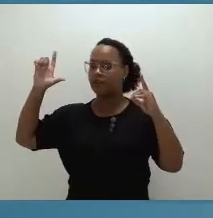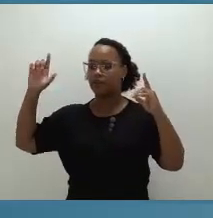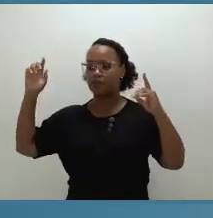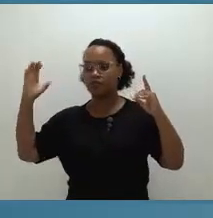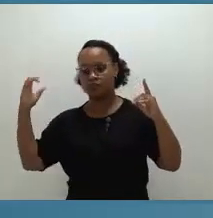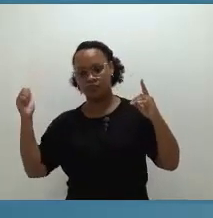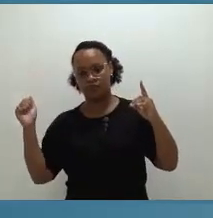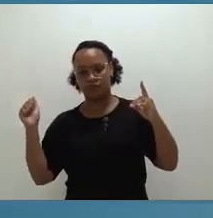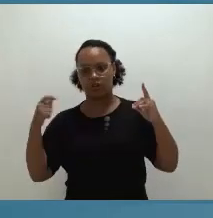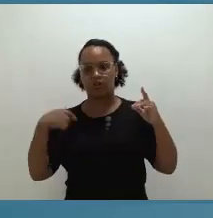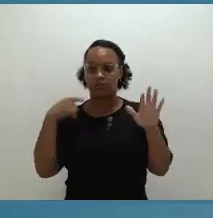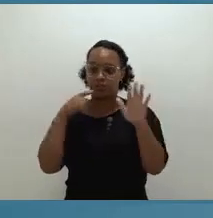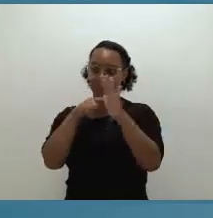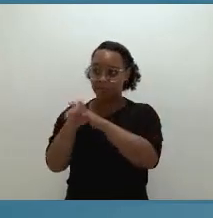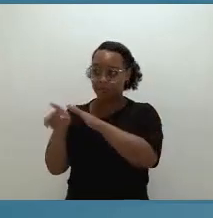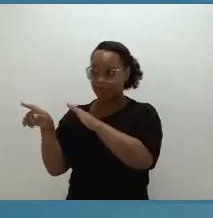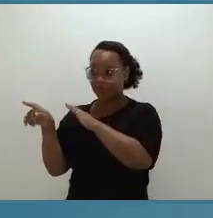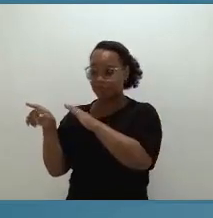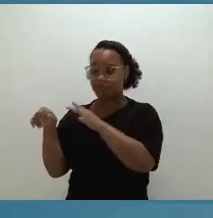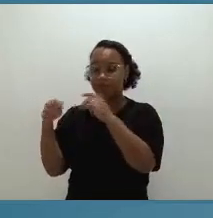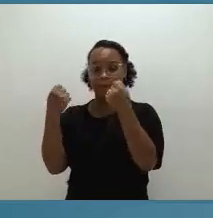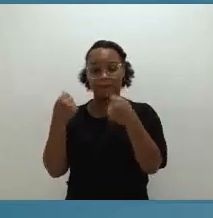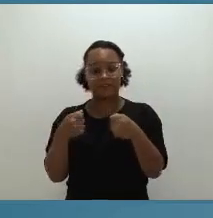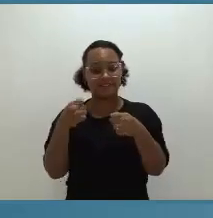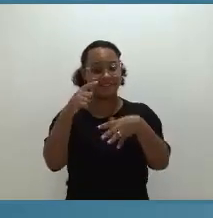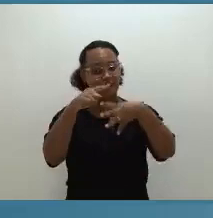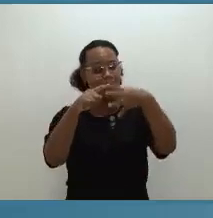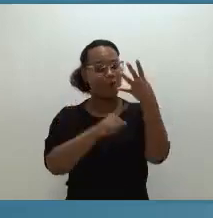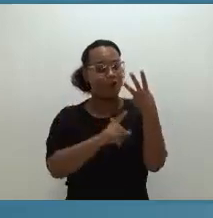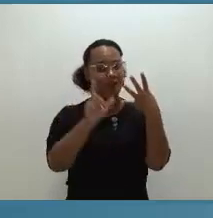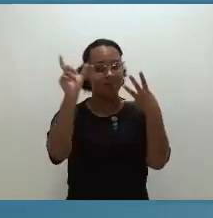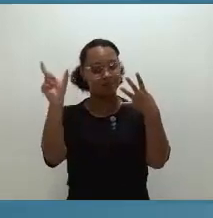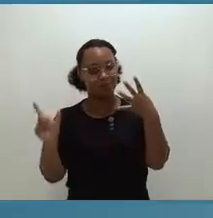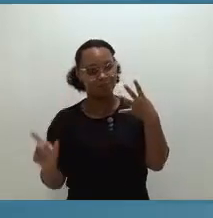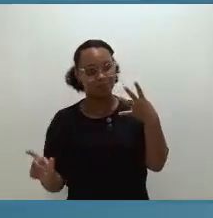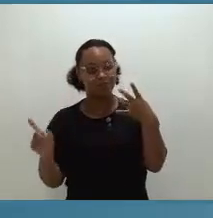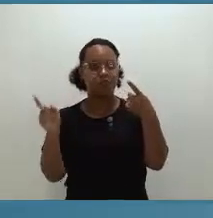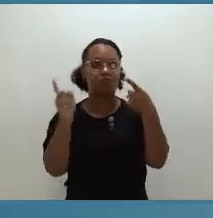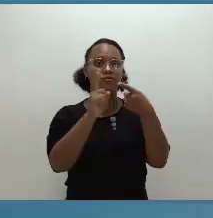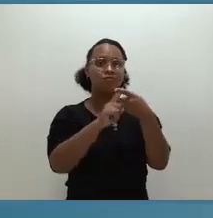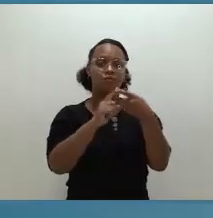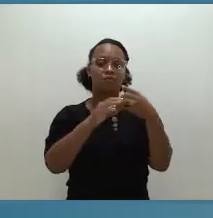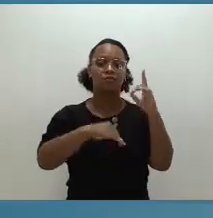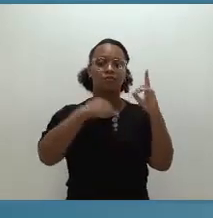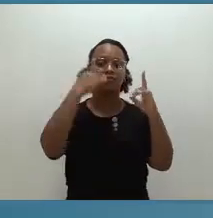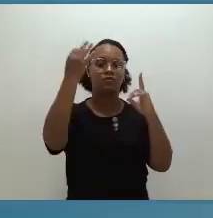eu vou fazer a pergunta. Precisamos de 4. Embargador Rômulo,